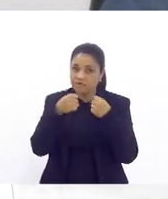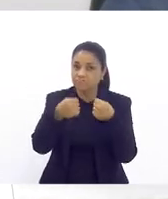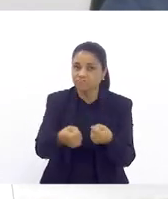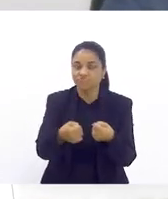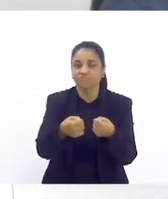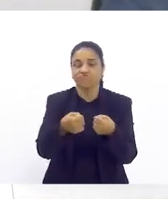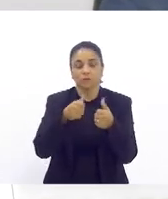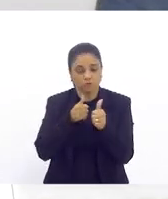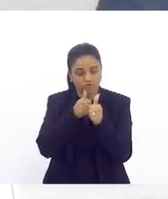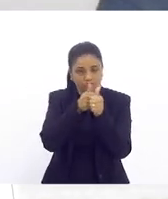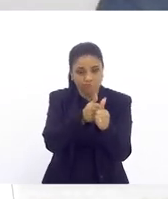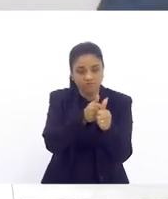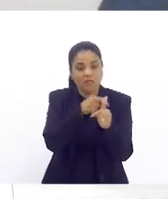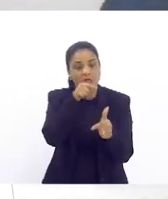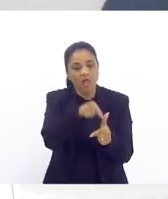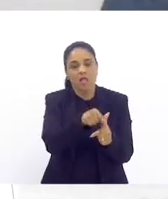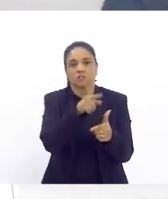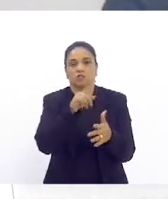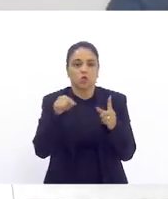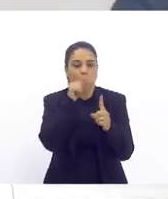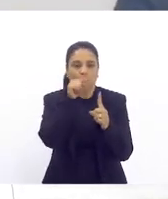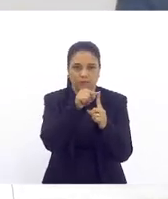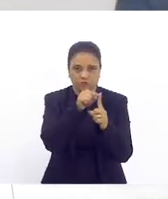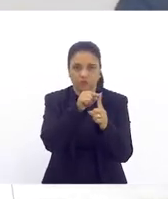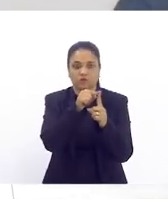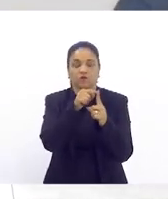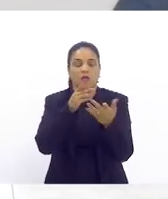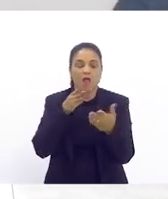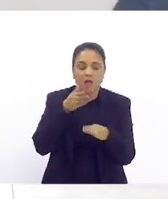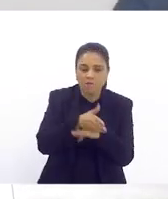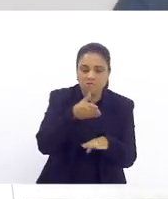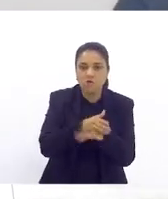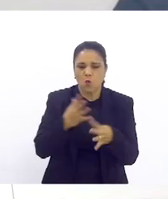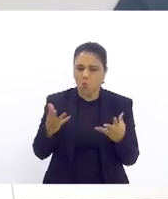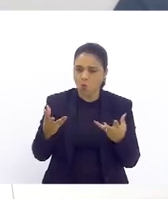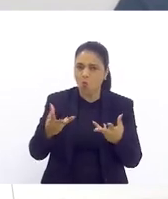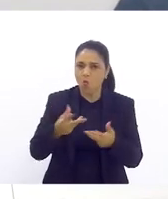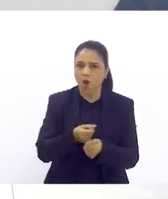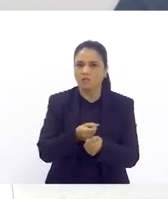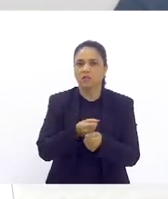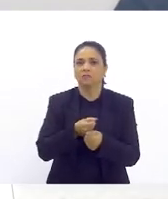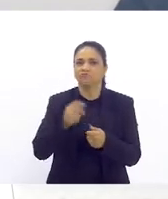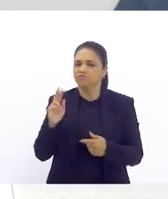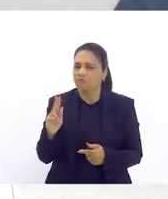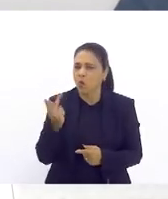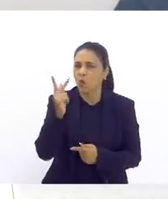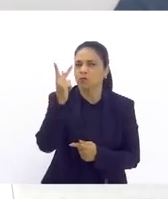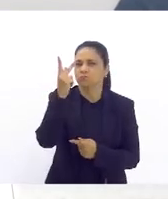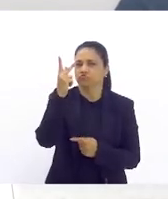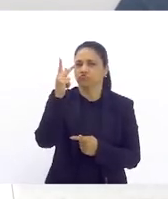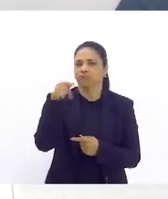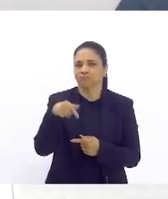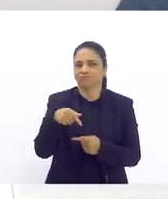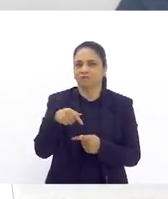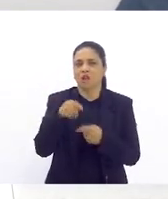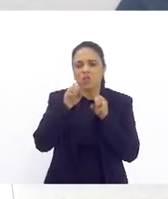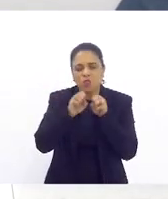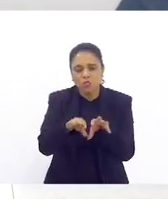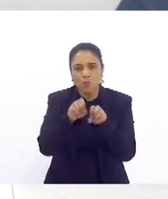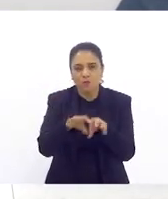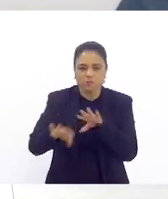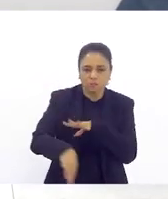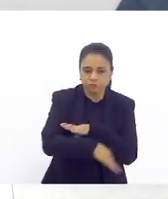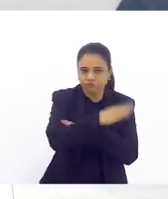perseguindo é isso aqui é garantir acesso é garantir qualidade é garantir valorização é garantir educação